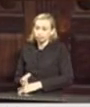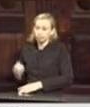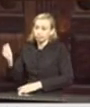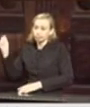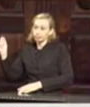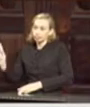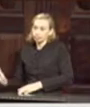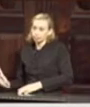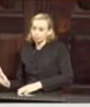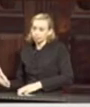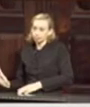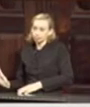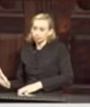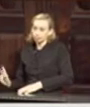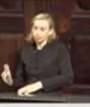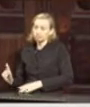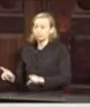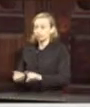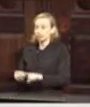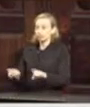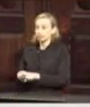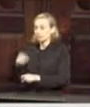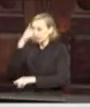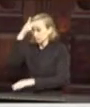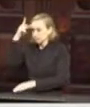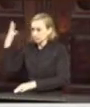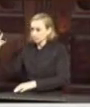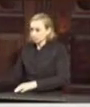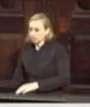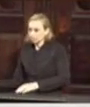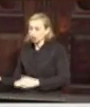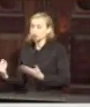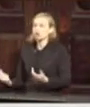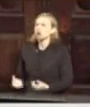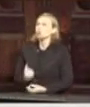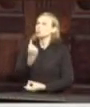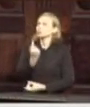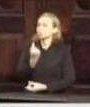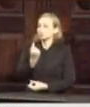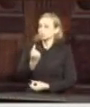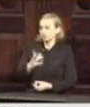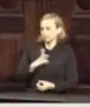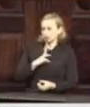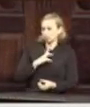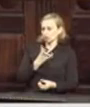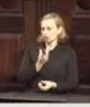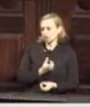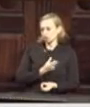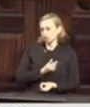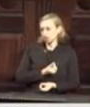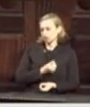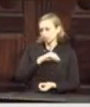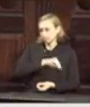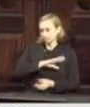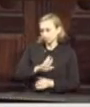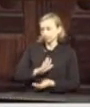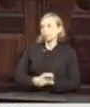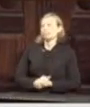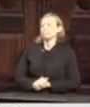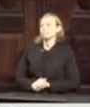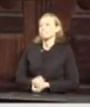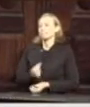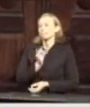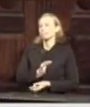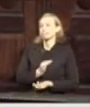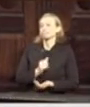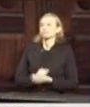aposentados e pensionistas. É o único setor que tem essa particularidade. Então, reconhecemos que tem um problema na segurança